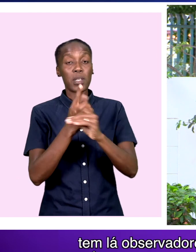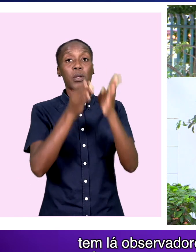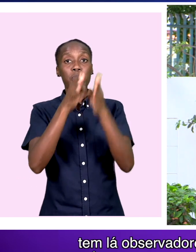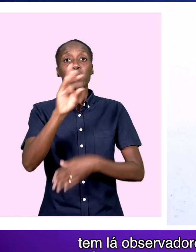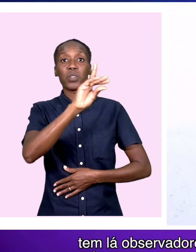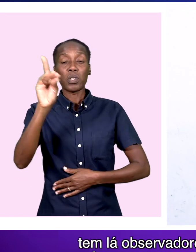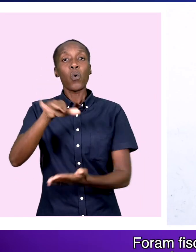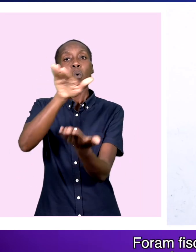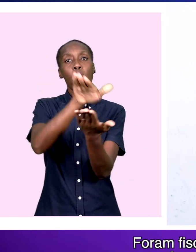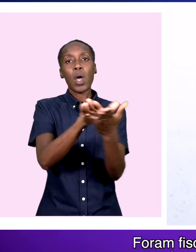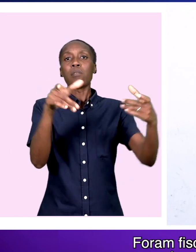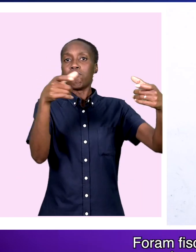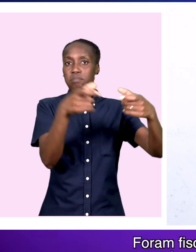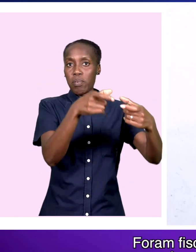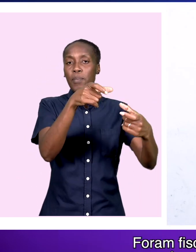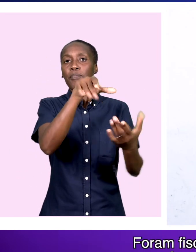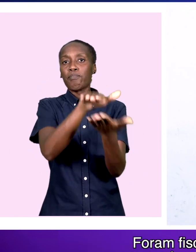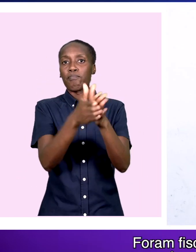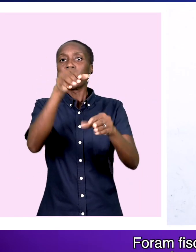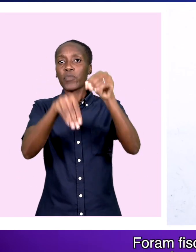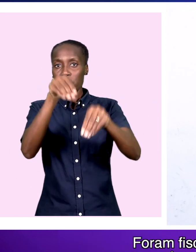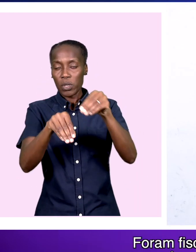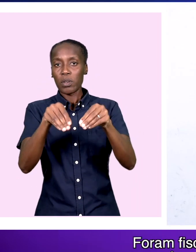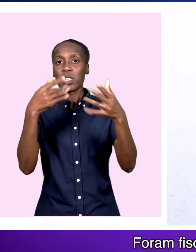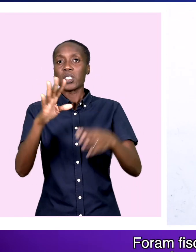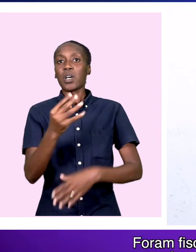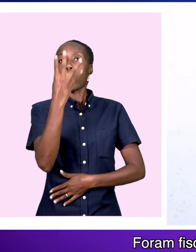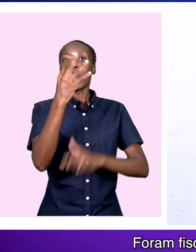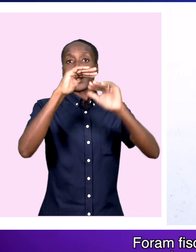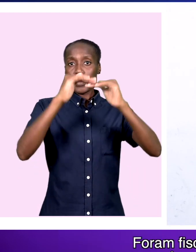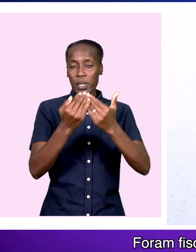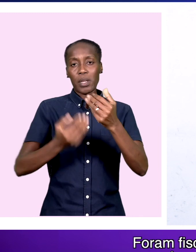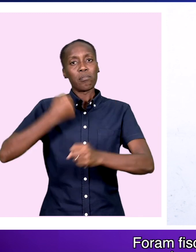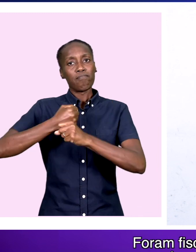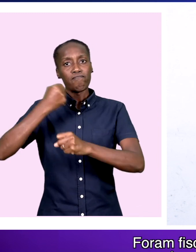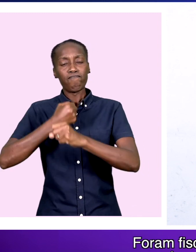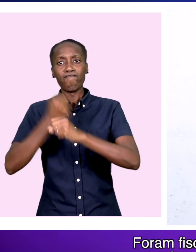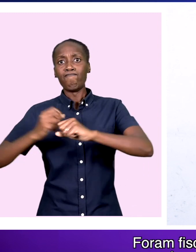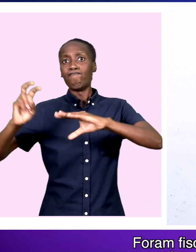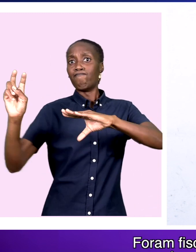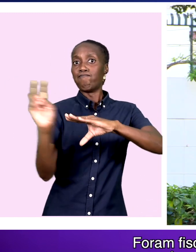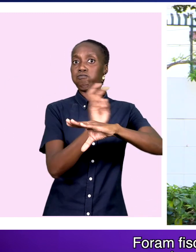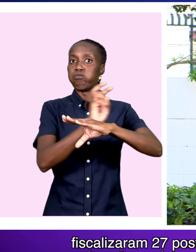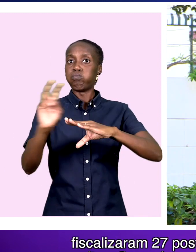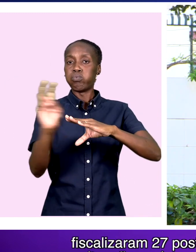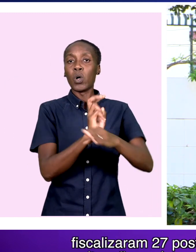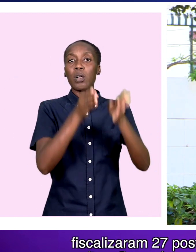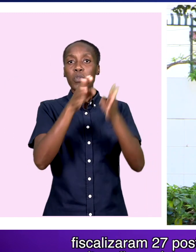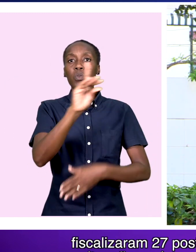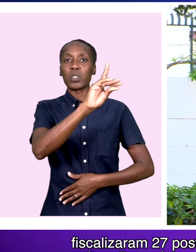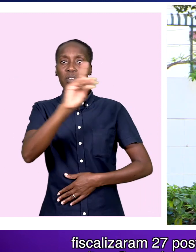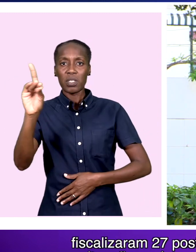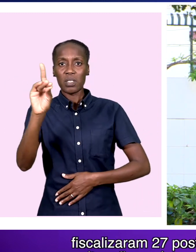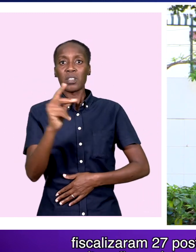de recenseamento. Foram cobridos durante 4 dias de trabalho como observadores, as pessoas com deficiência cobriram